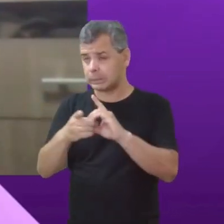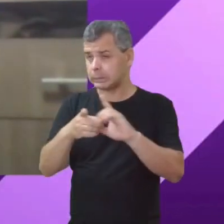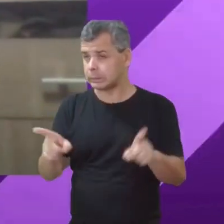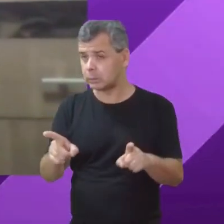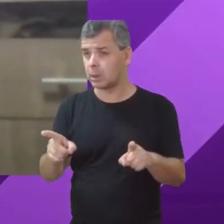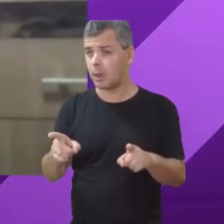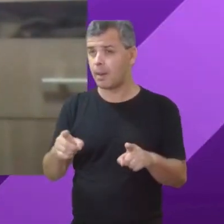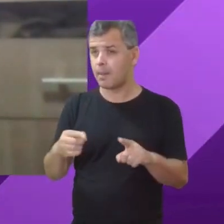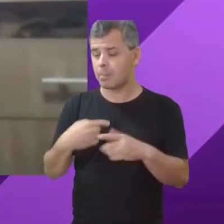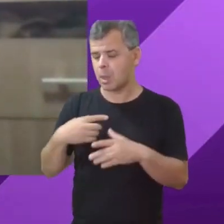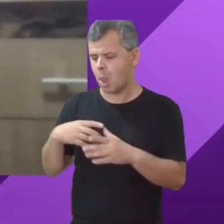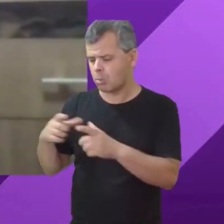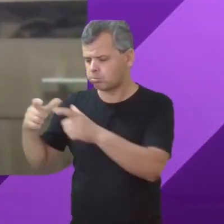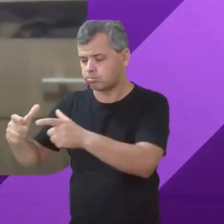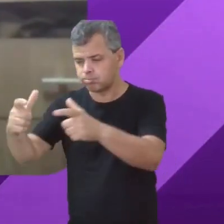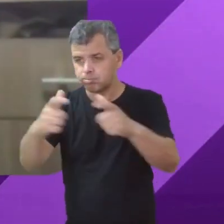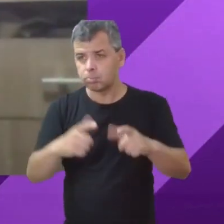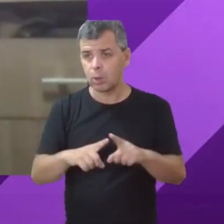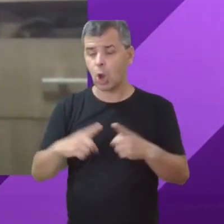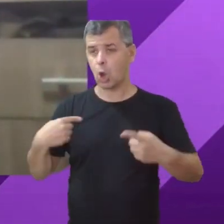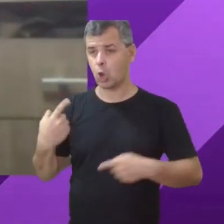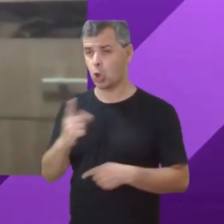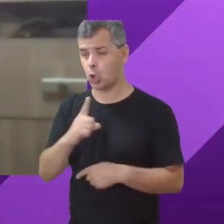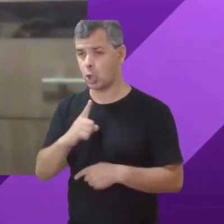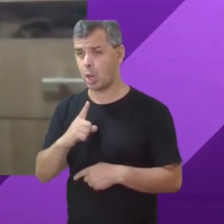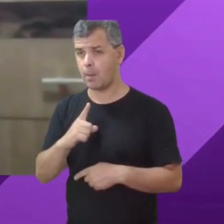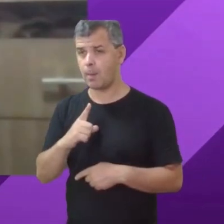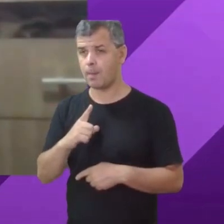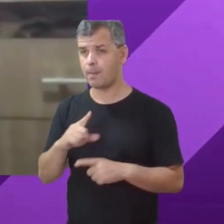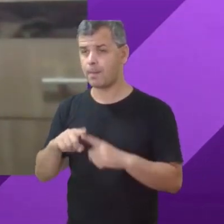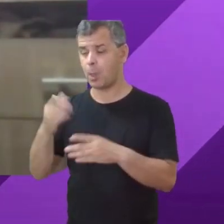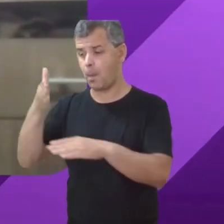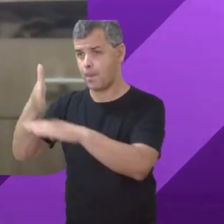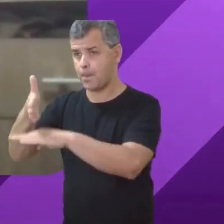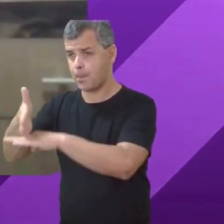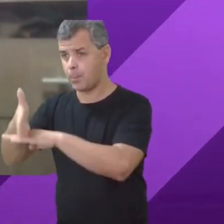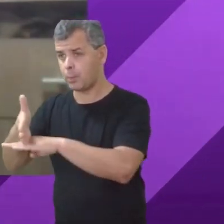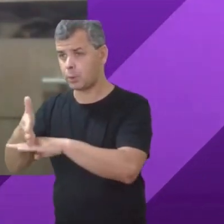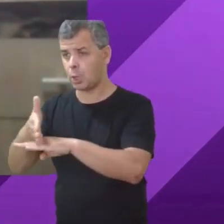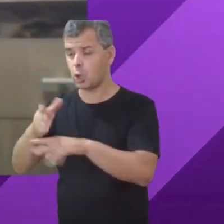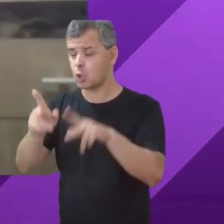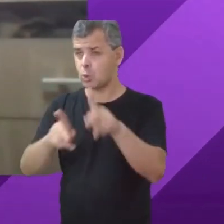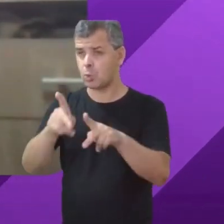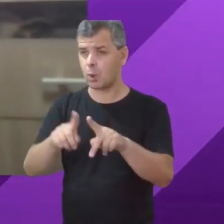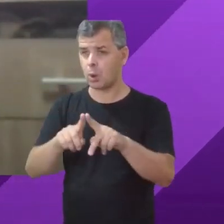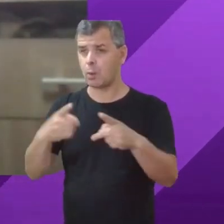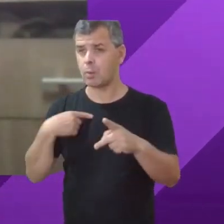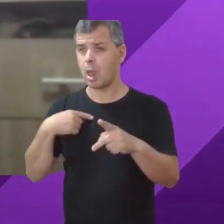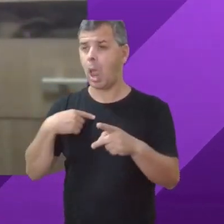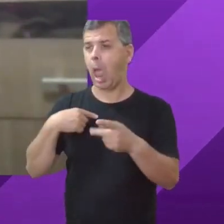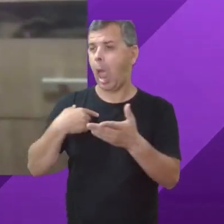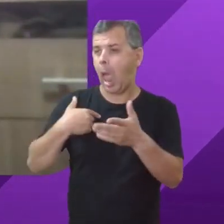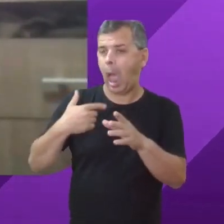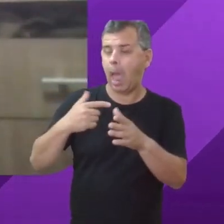né, existe deslocação, por exemplo, quando a gente tem, por exemplo, uma medida da participação do público nisso. Então, a literatura nos diz